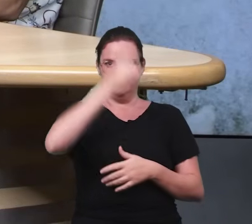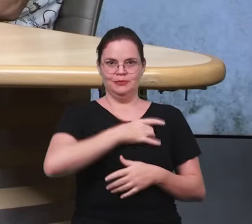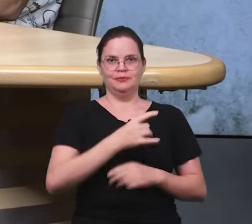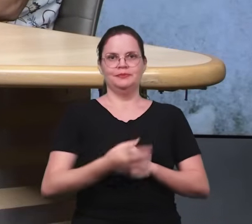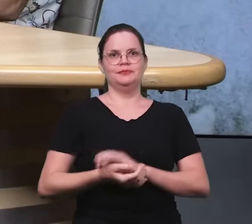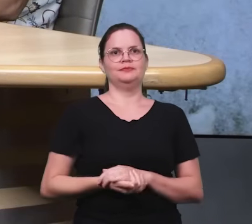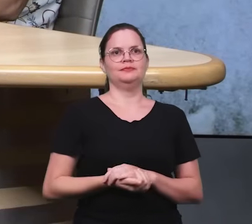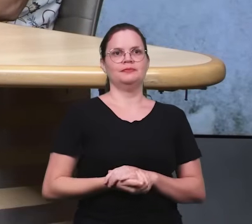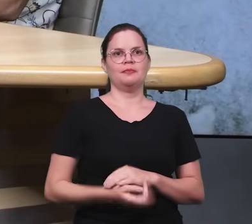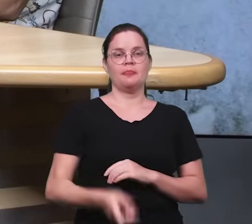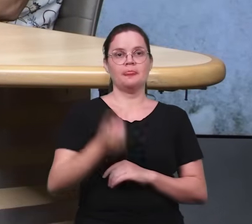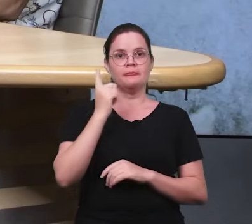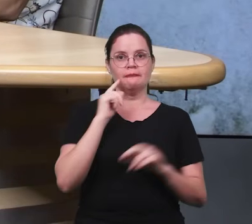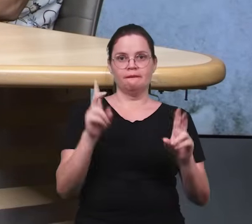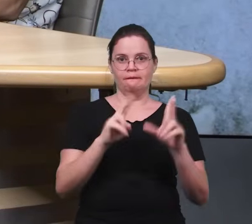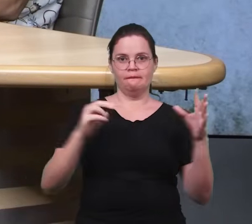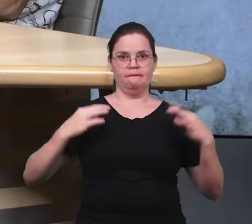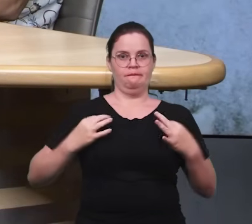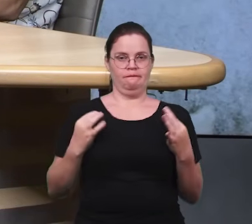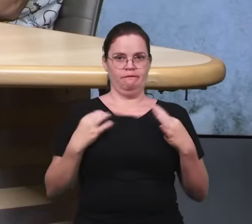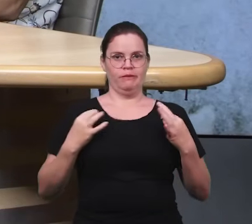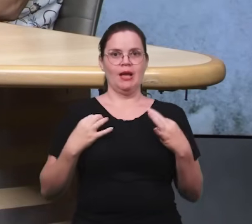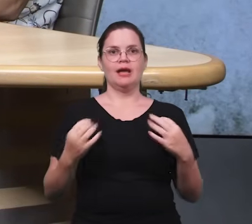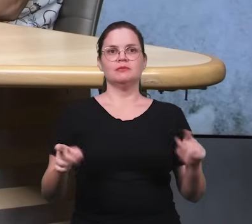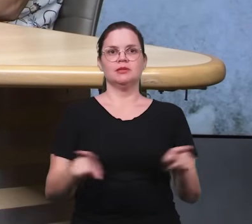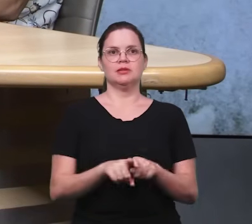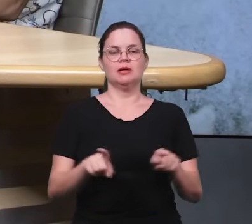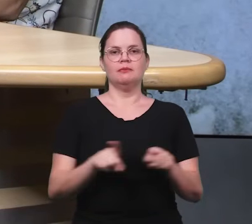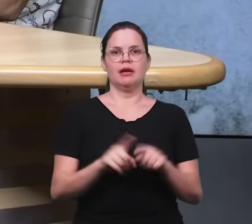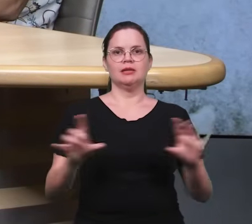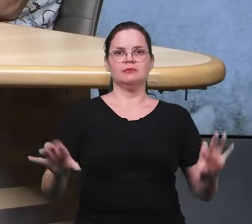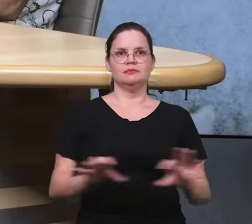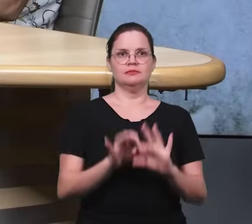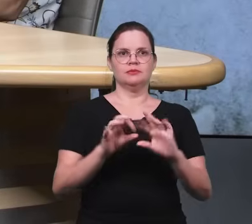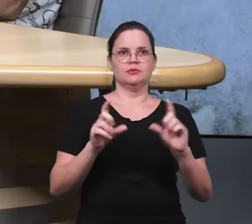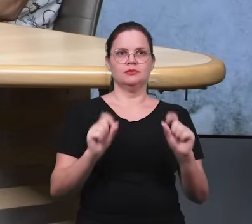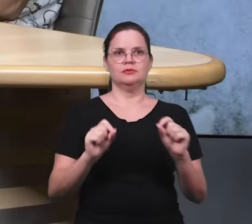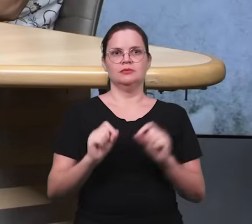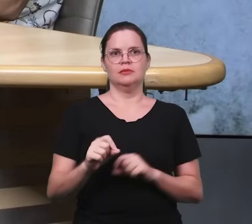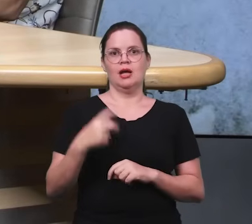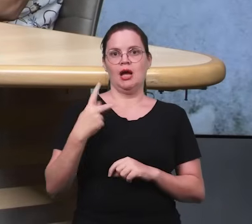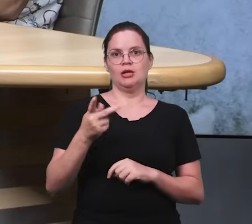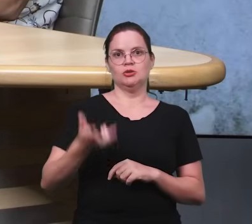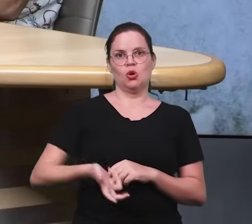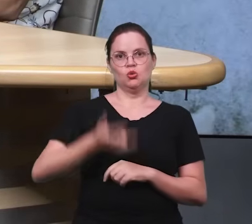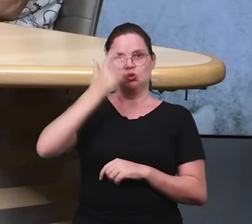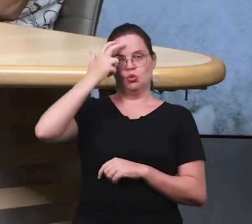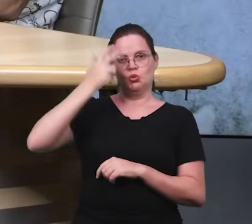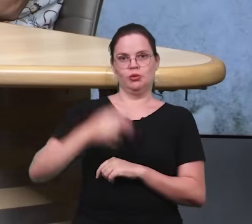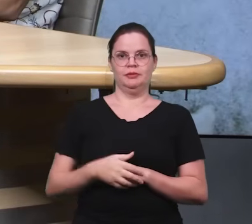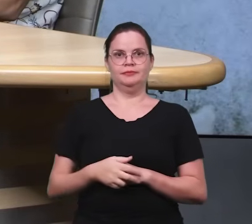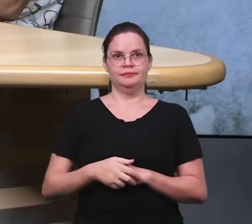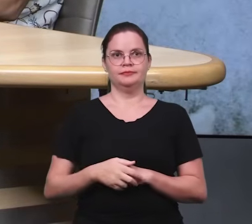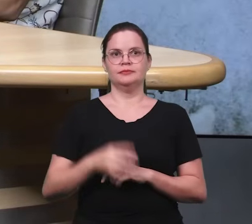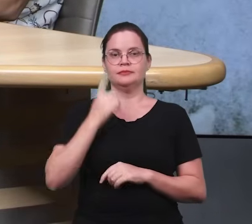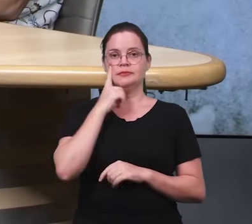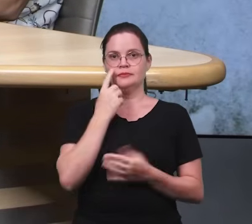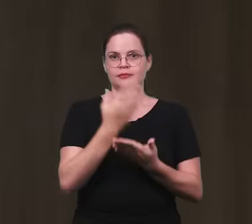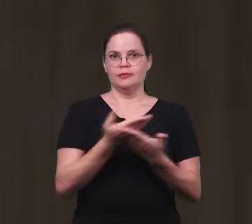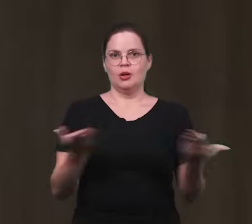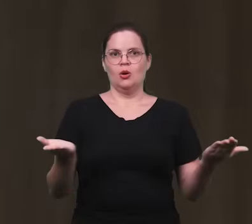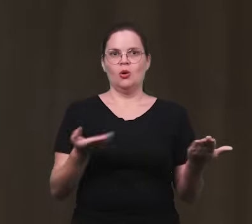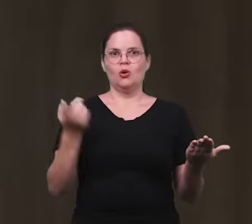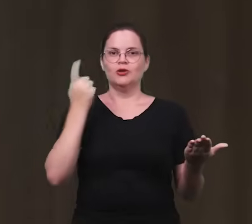de glória e de força, as vestes também estão muito ligadas à sua cultura. Então, assim, nós vemos hoje, pela veste